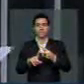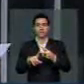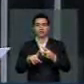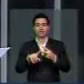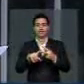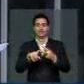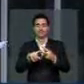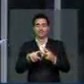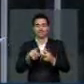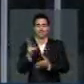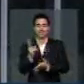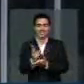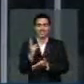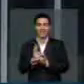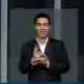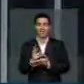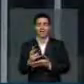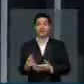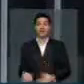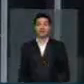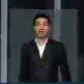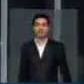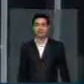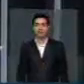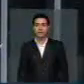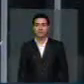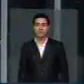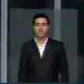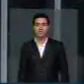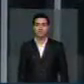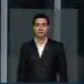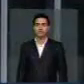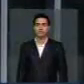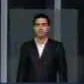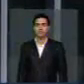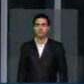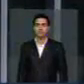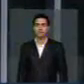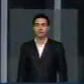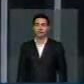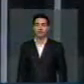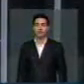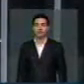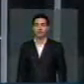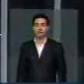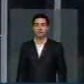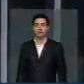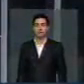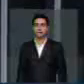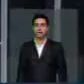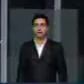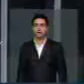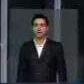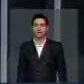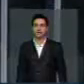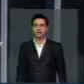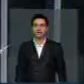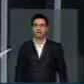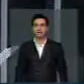radicalmente brasileiro etnicamente brasileiro eu diria e talvez por isso